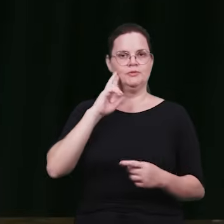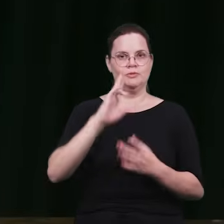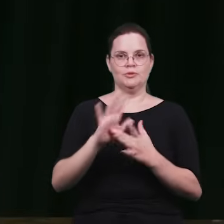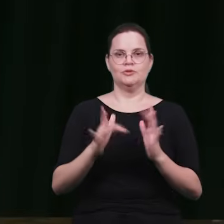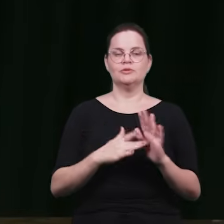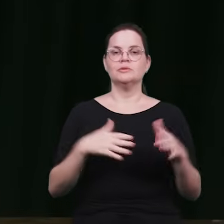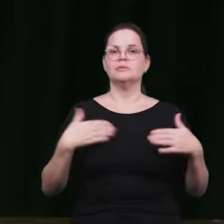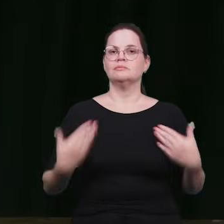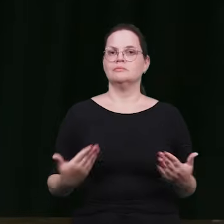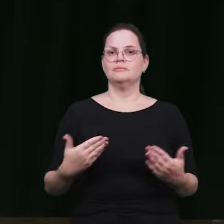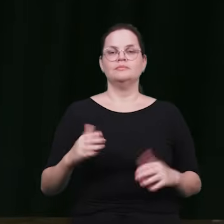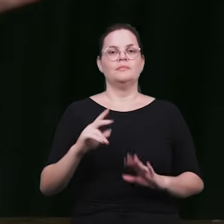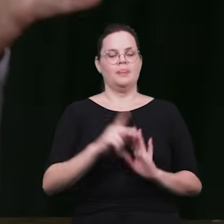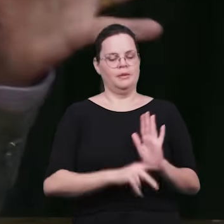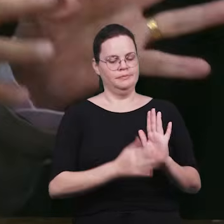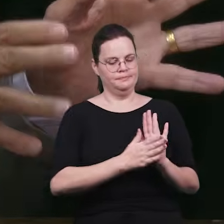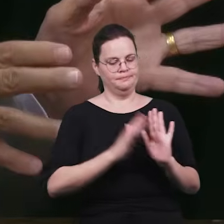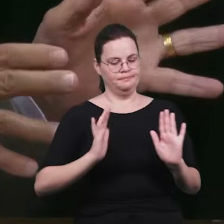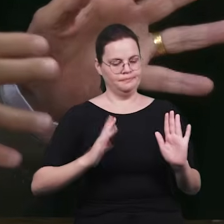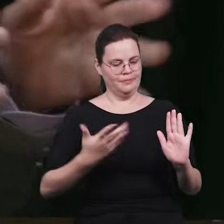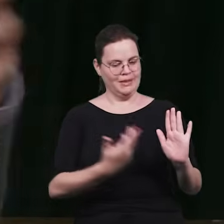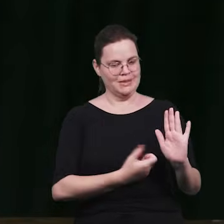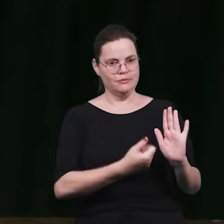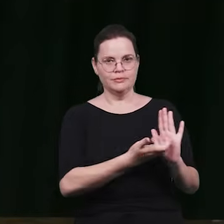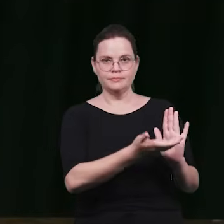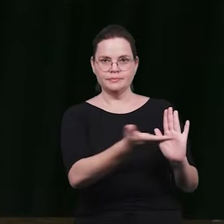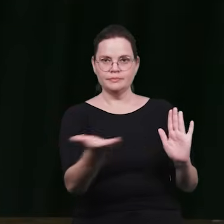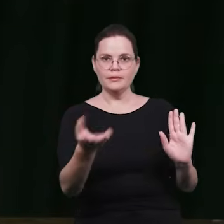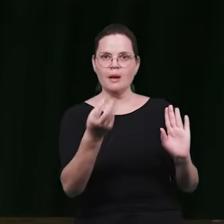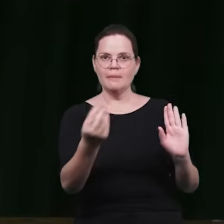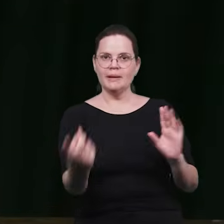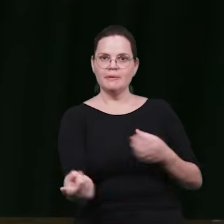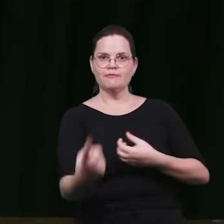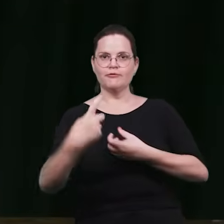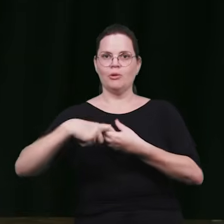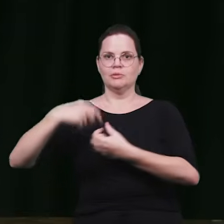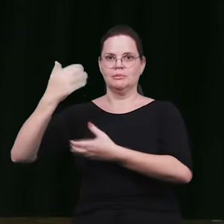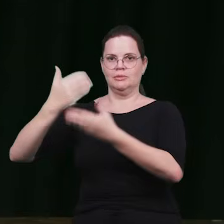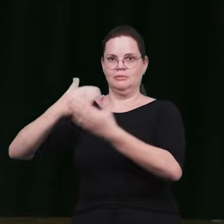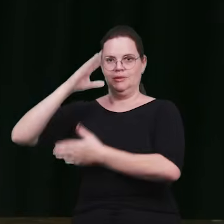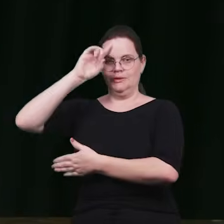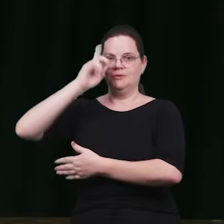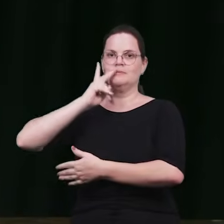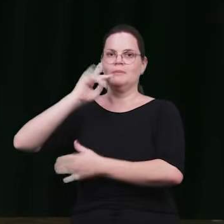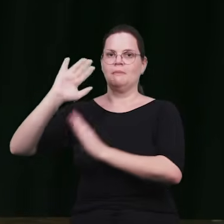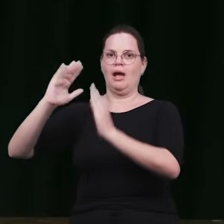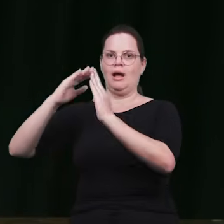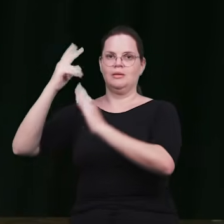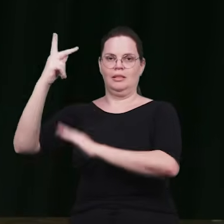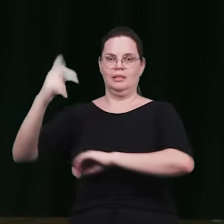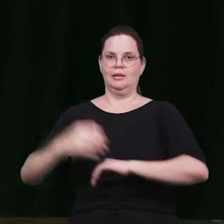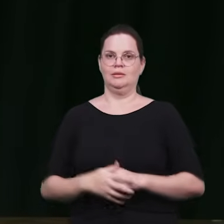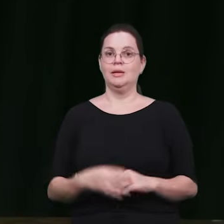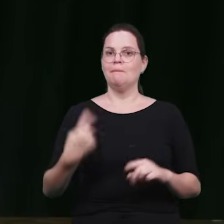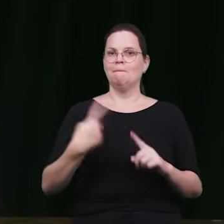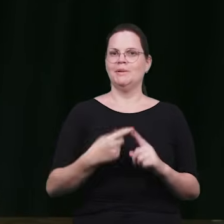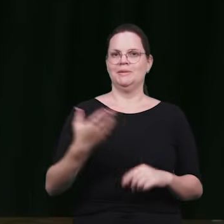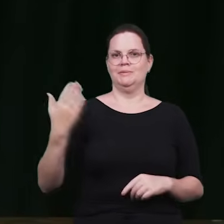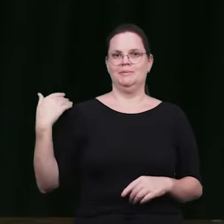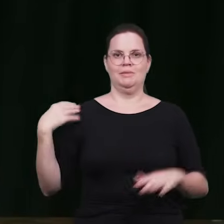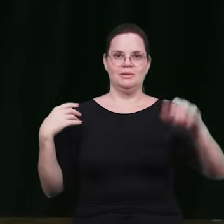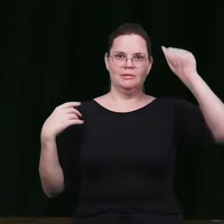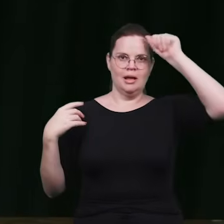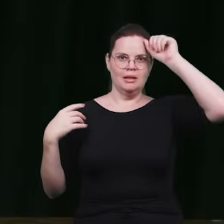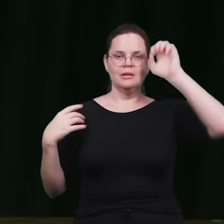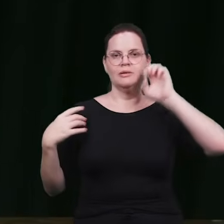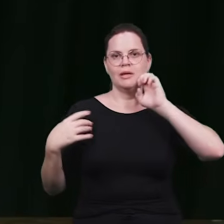salvar para voltarmos para a casa do Pai. Né? Nós saímos de lá, não é isso? Quando Deus criou o homem e a mulher, criou